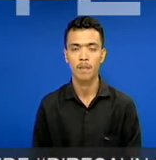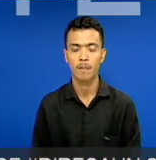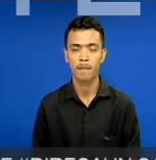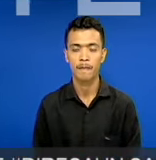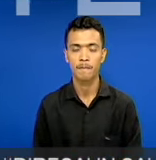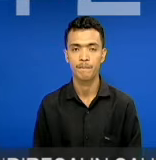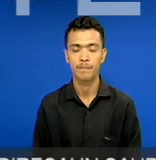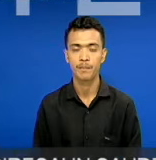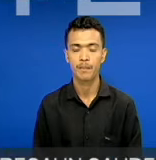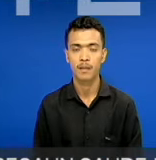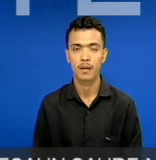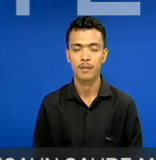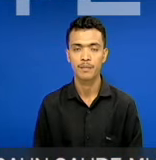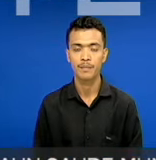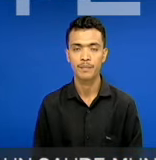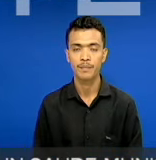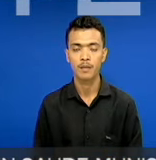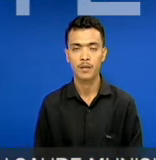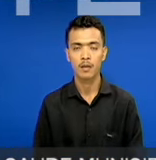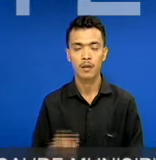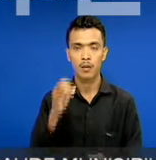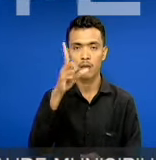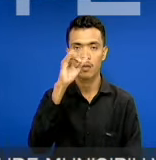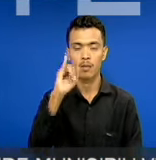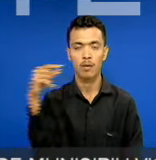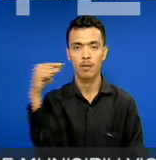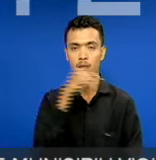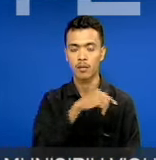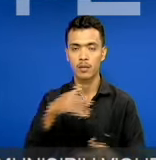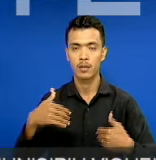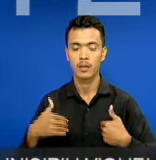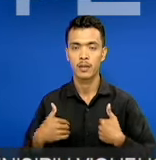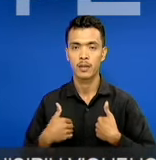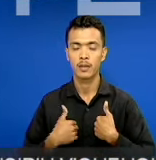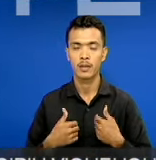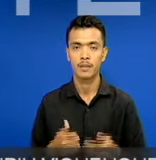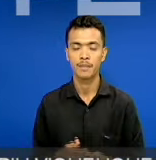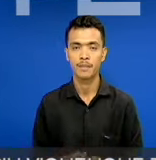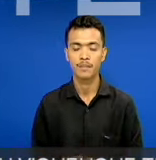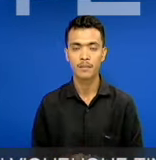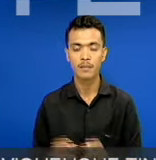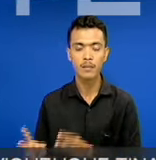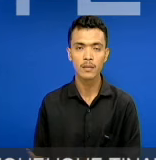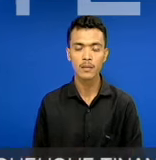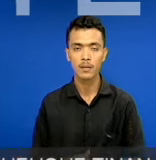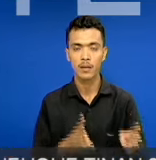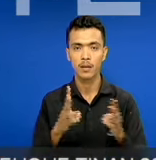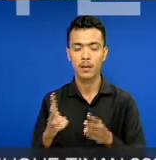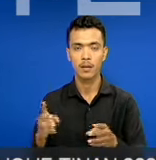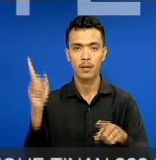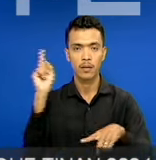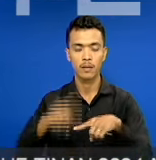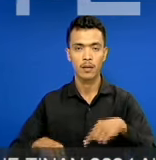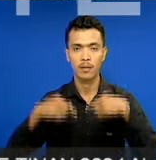indício de nebe preliminar nebe falso ne ia indício atu ia nasa atu dalang atu la fofila